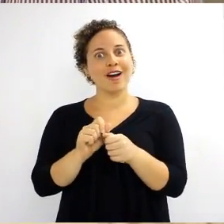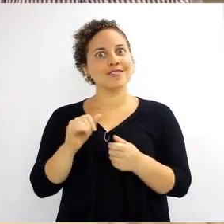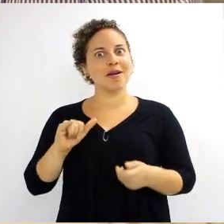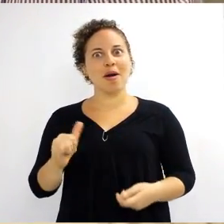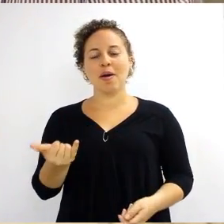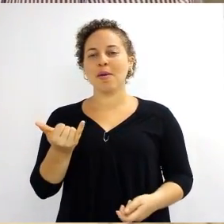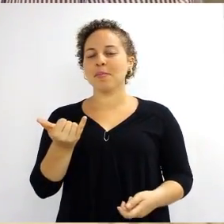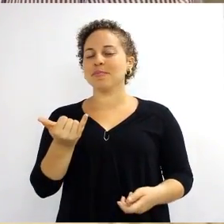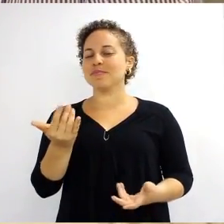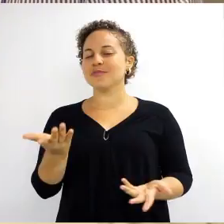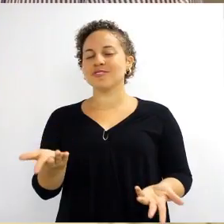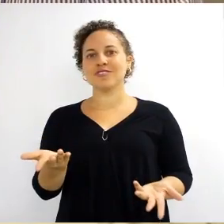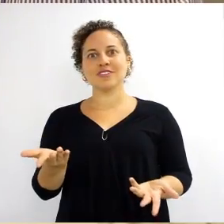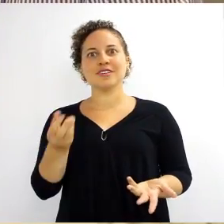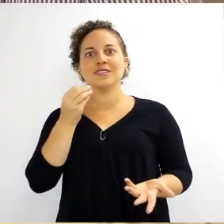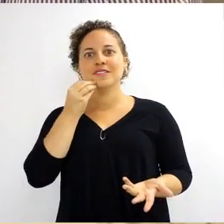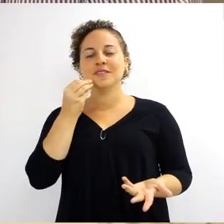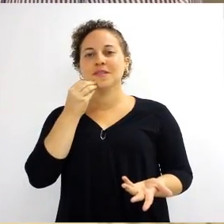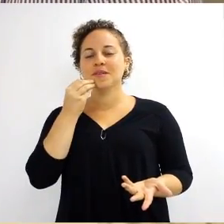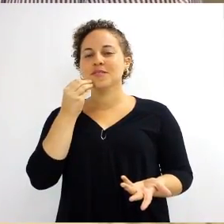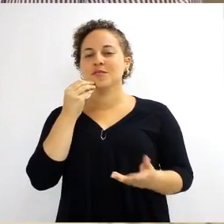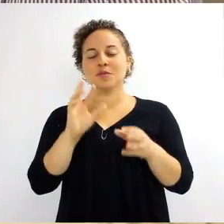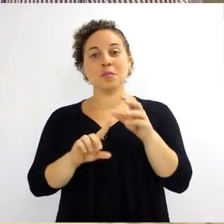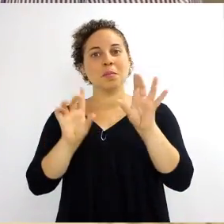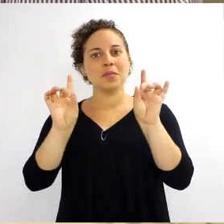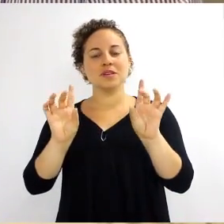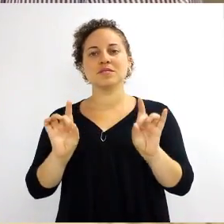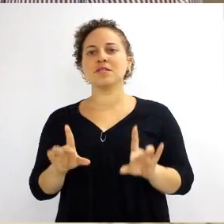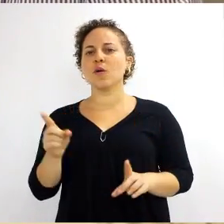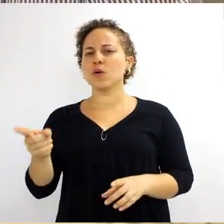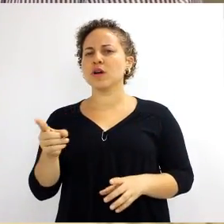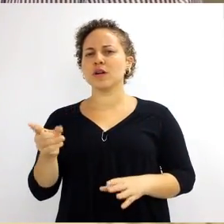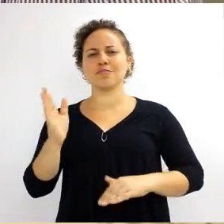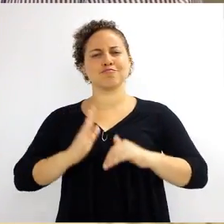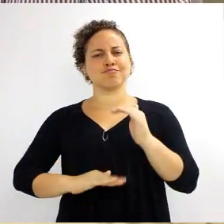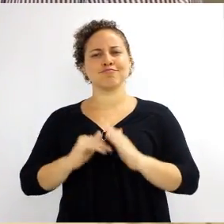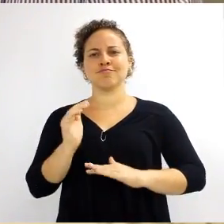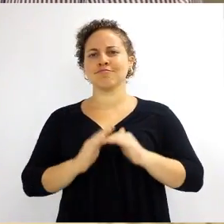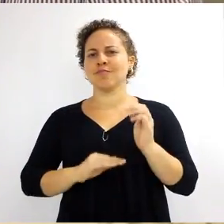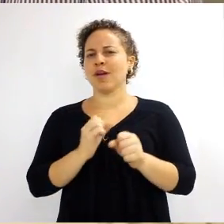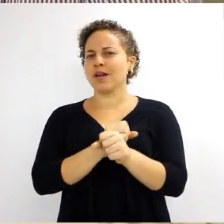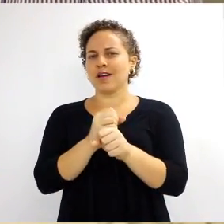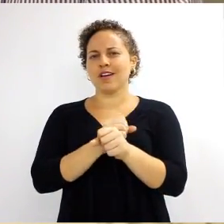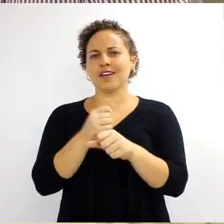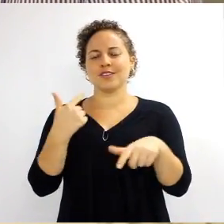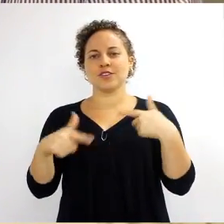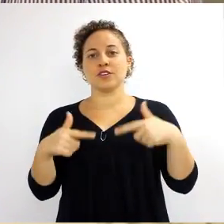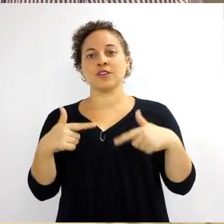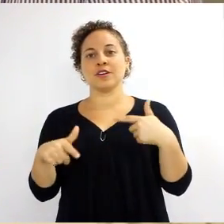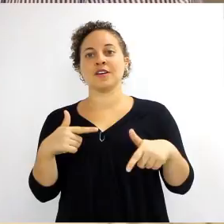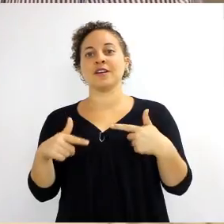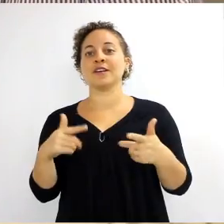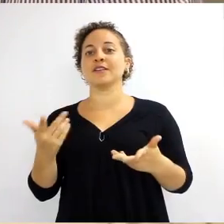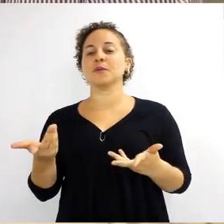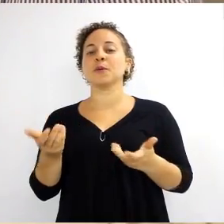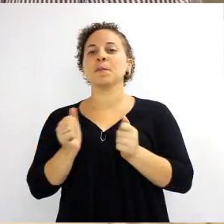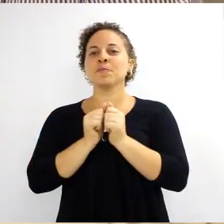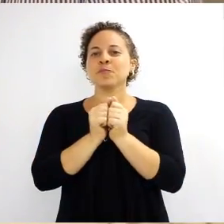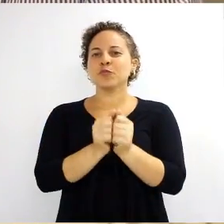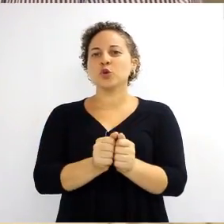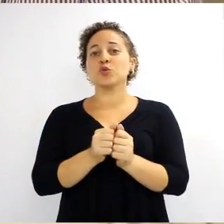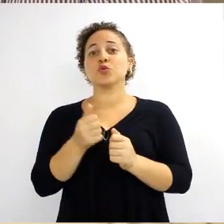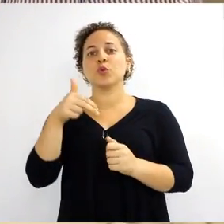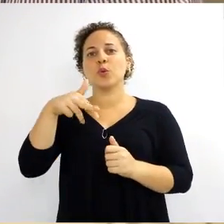todos nós estarmos aqui com um técnico de segurança tão bem conceituado e há tanto tempo no mercado e que acompanhou